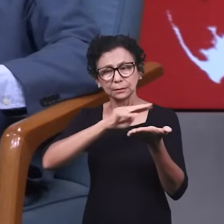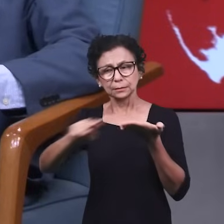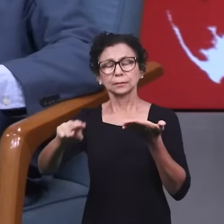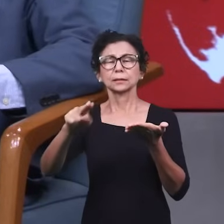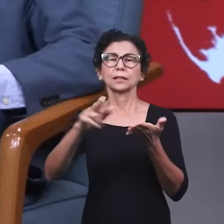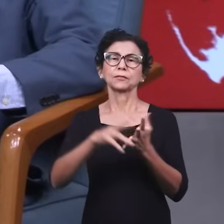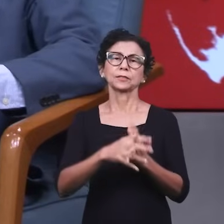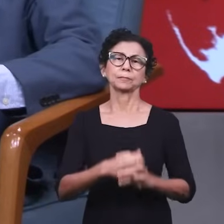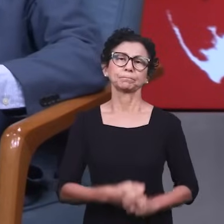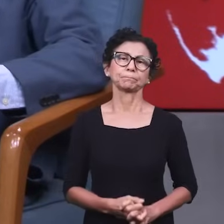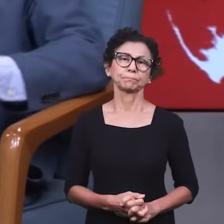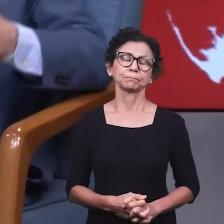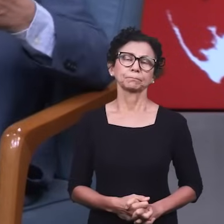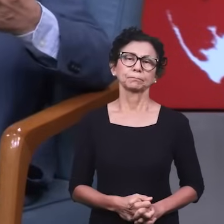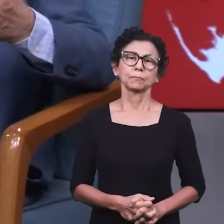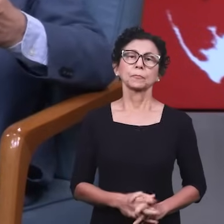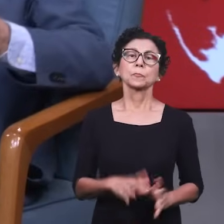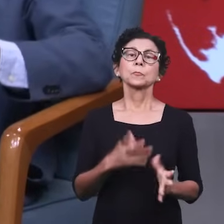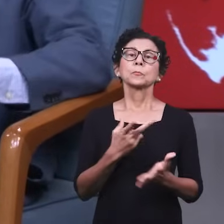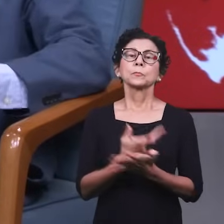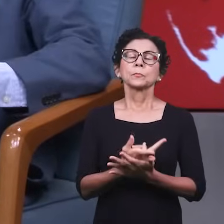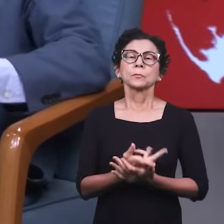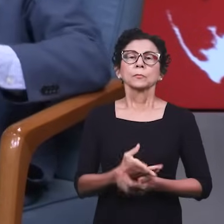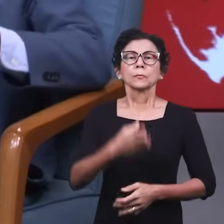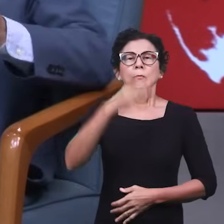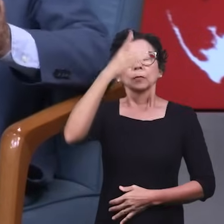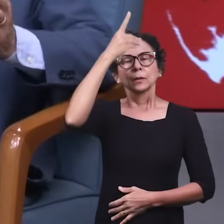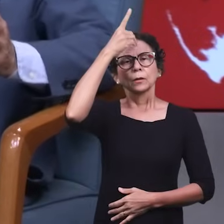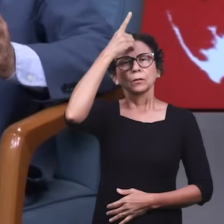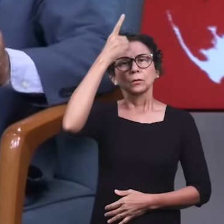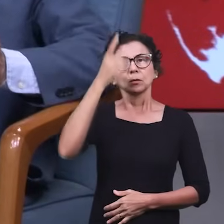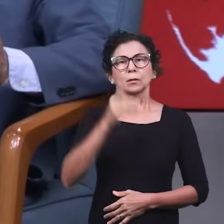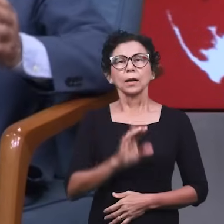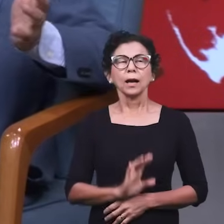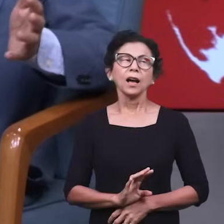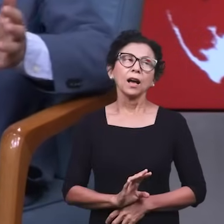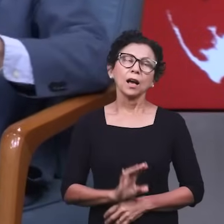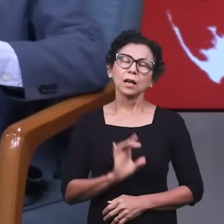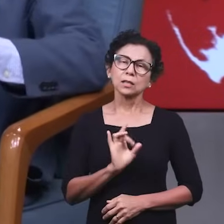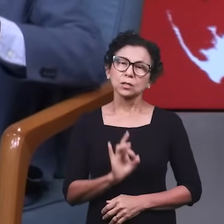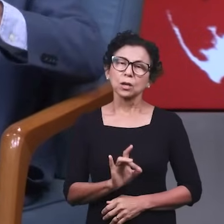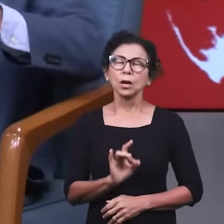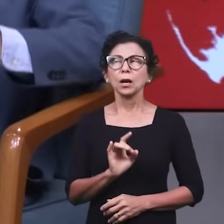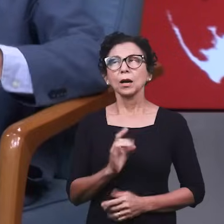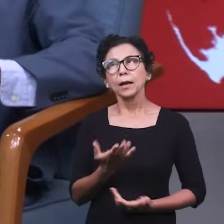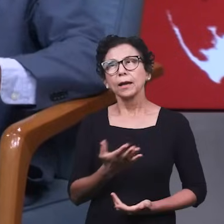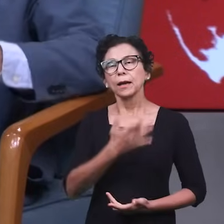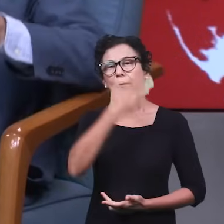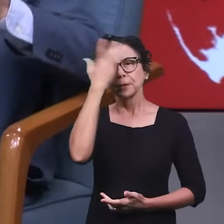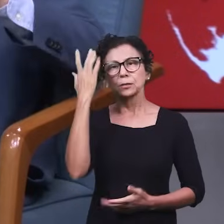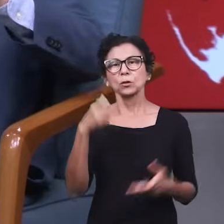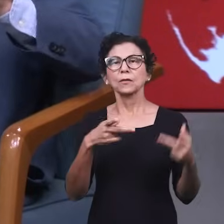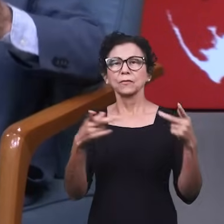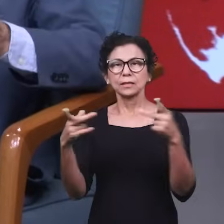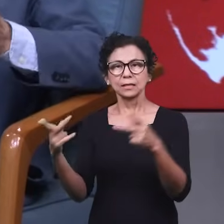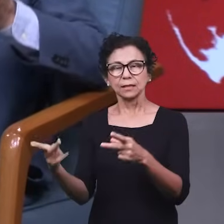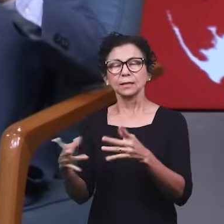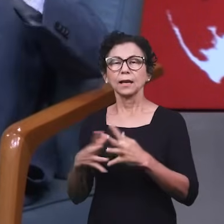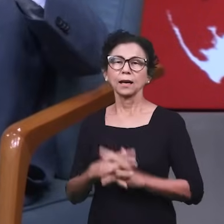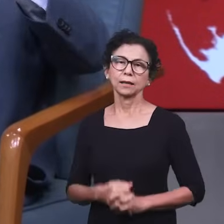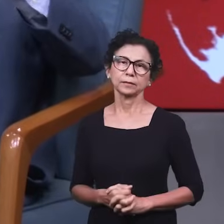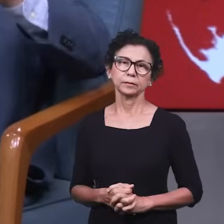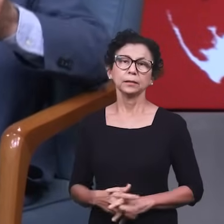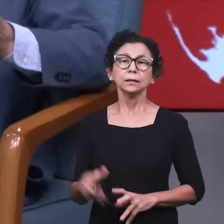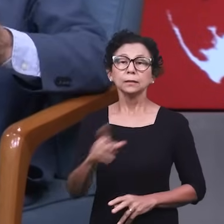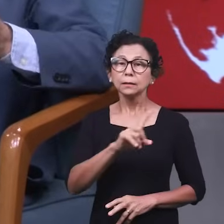cartas. Então o que acontece? O dom espiritual é só para o visitante? Não. O irmão saiu de casa,